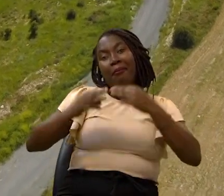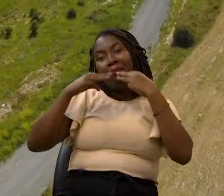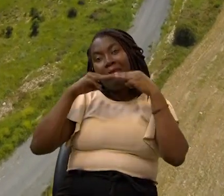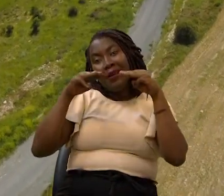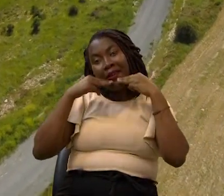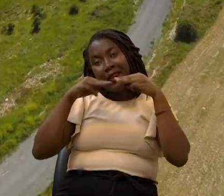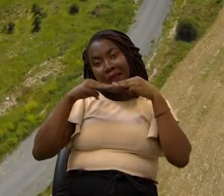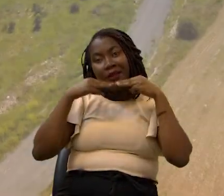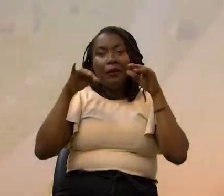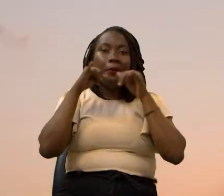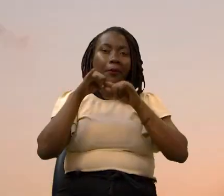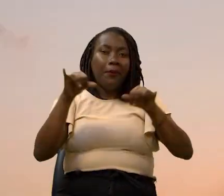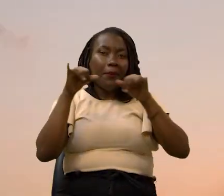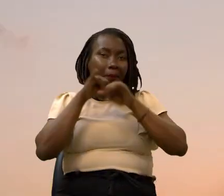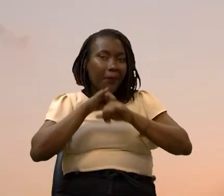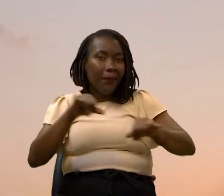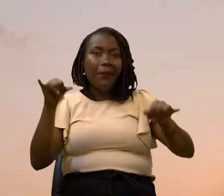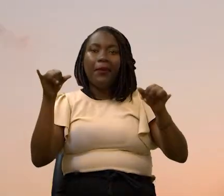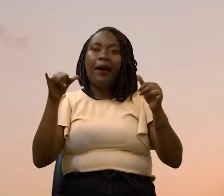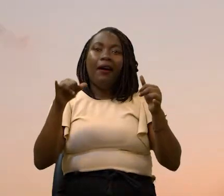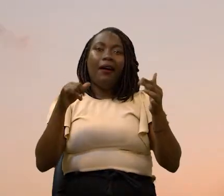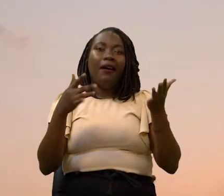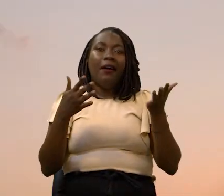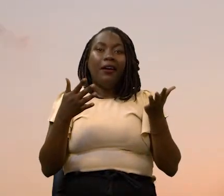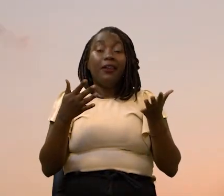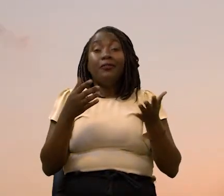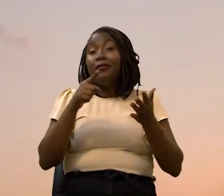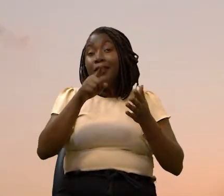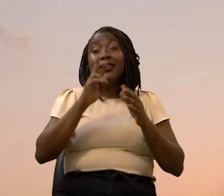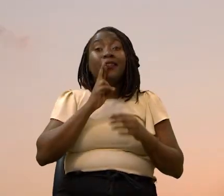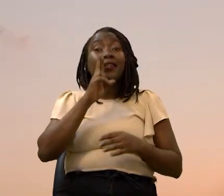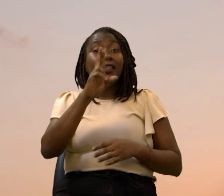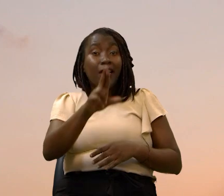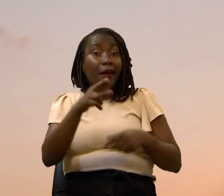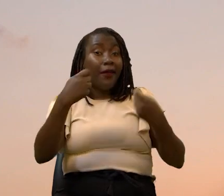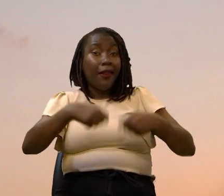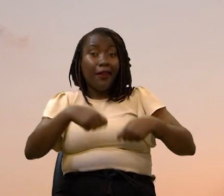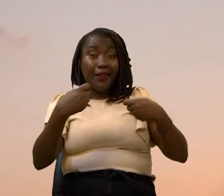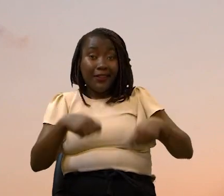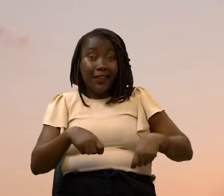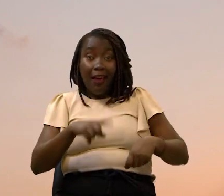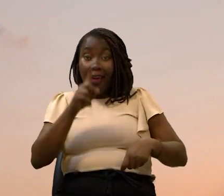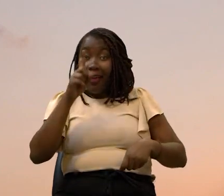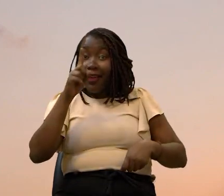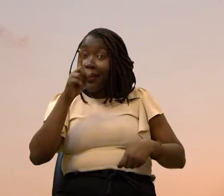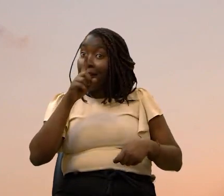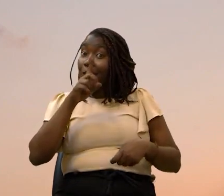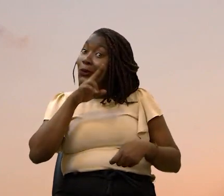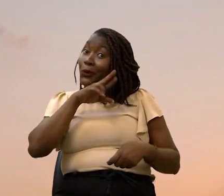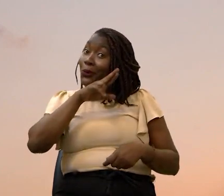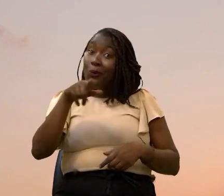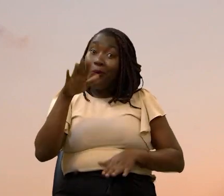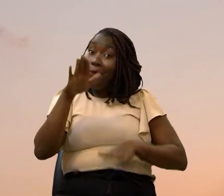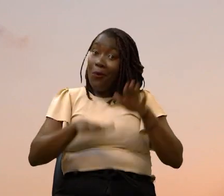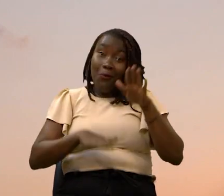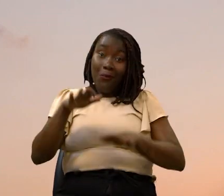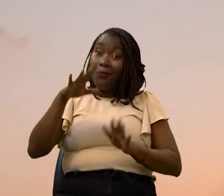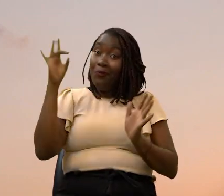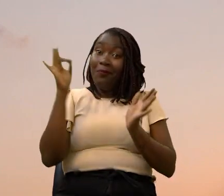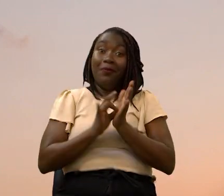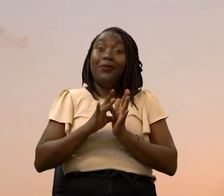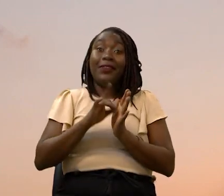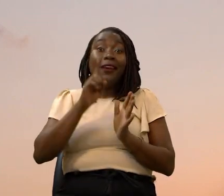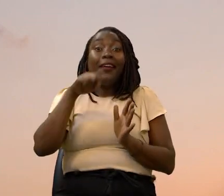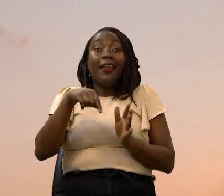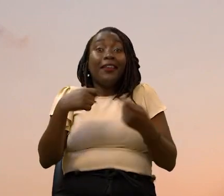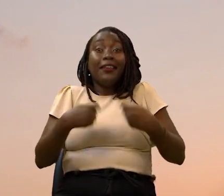de marketing, da publicidade, da propaganda, você responde a uma necessidade que não é muitas vezes real,